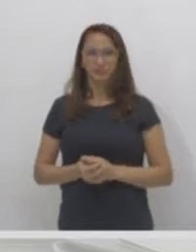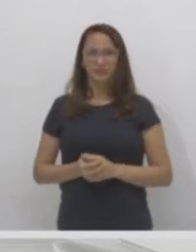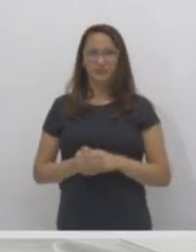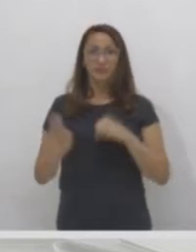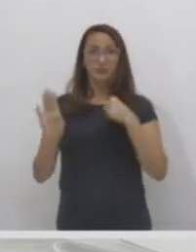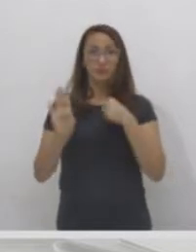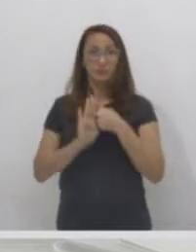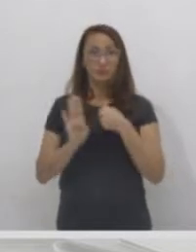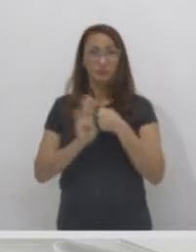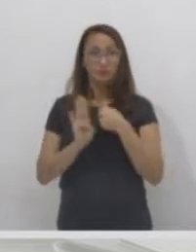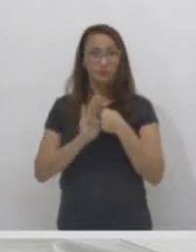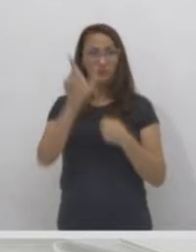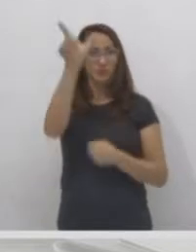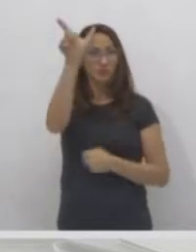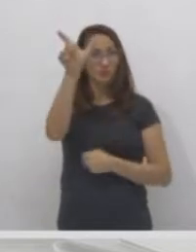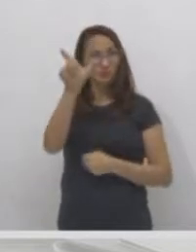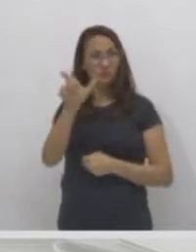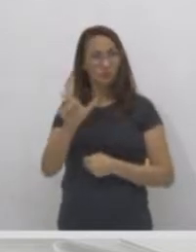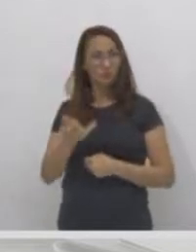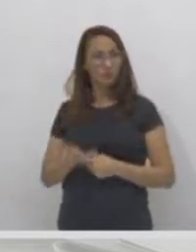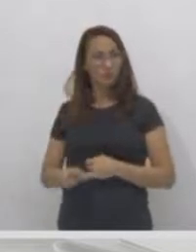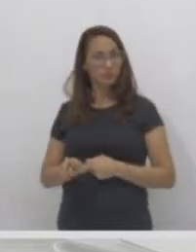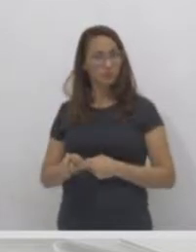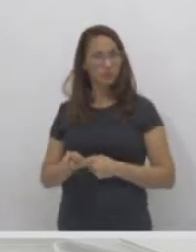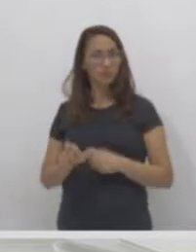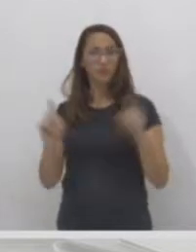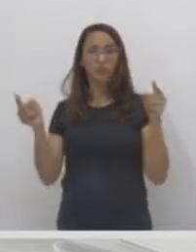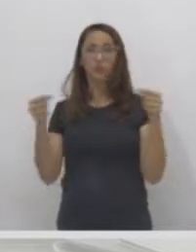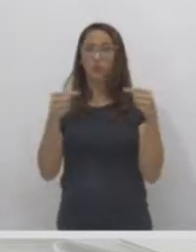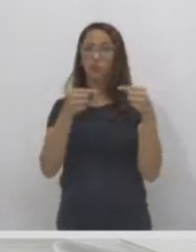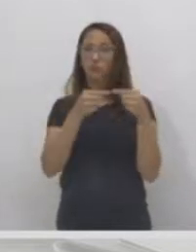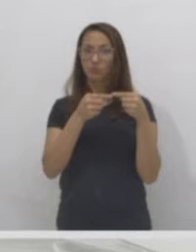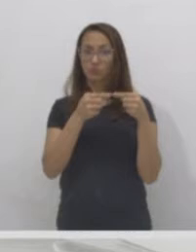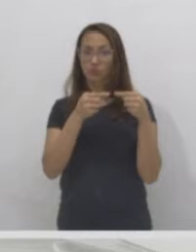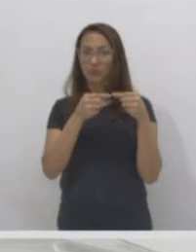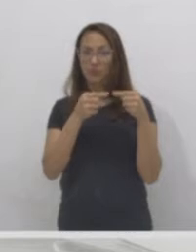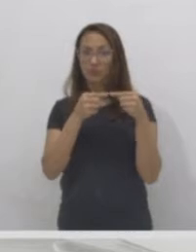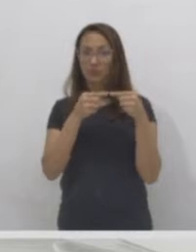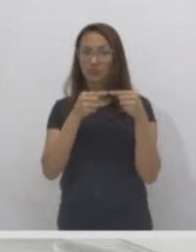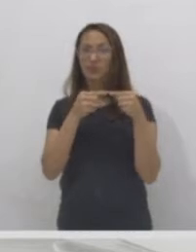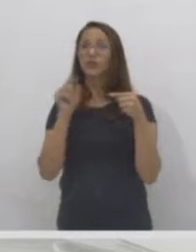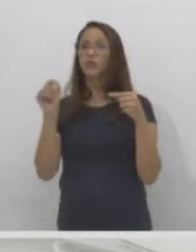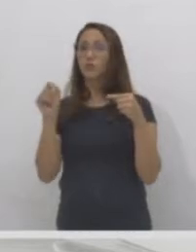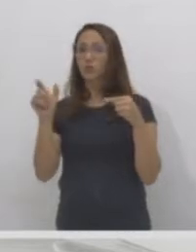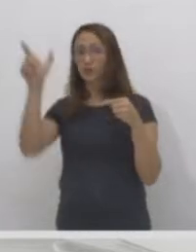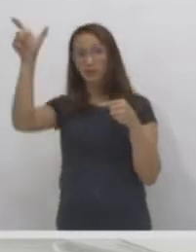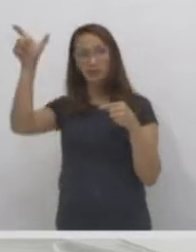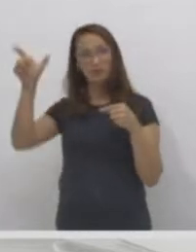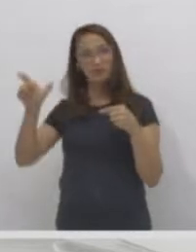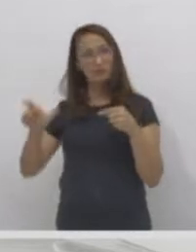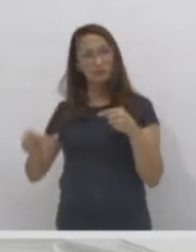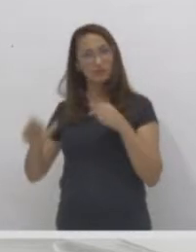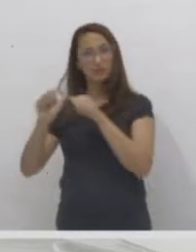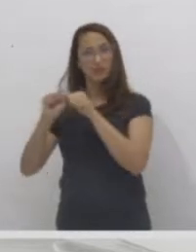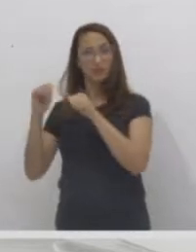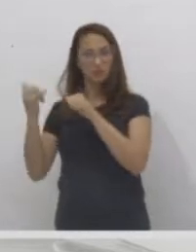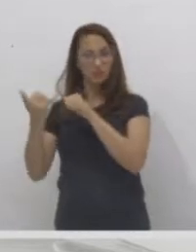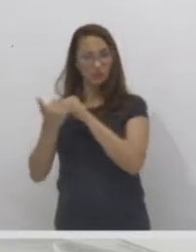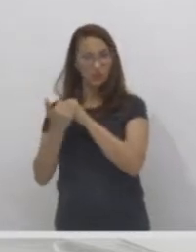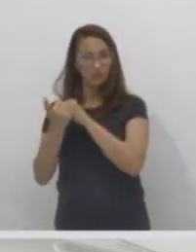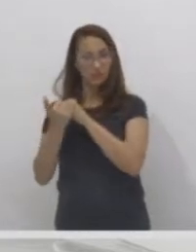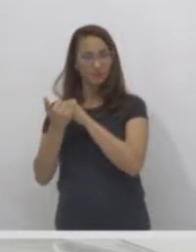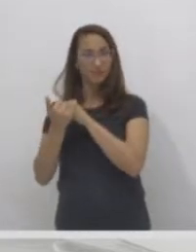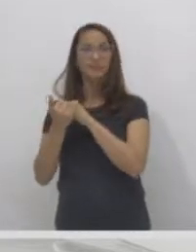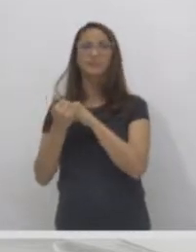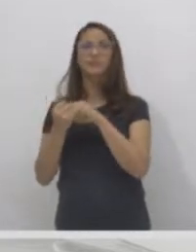está combinando com os adjetivos. No caso, que são as palavras que qualificam os substantivos. E à frente nós temos os